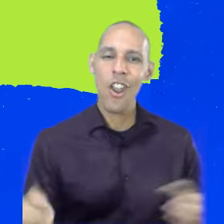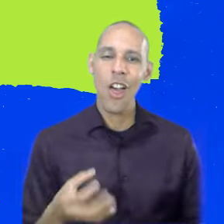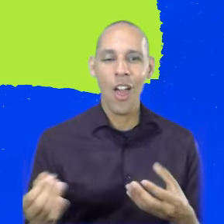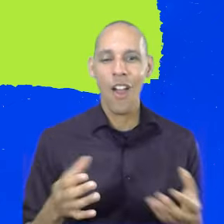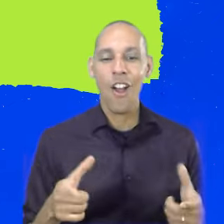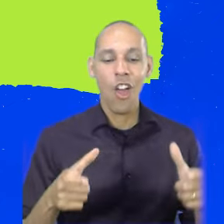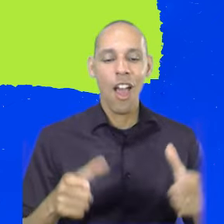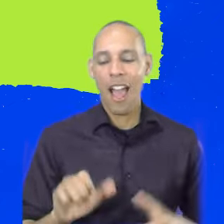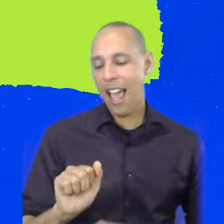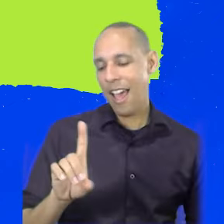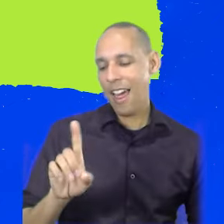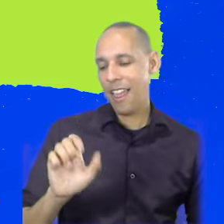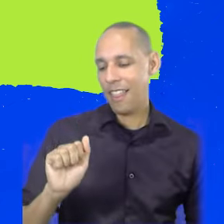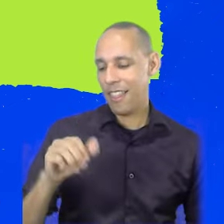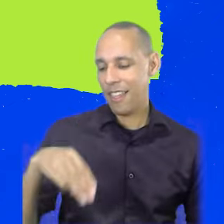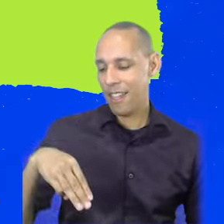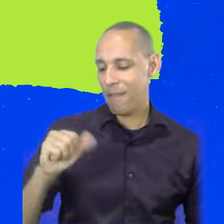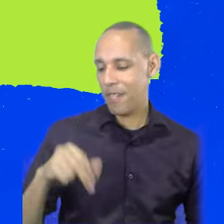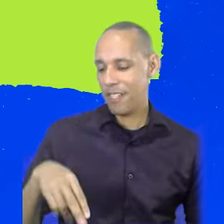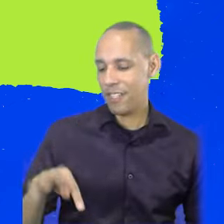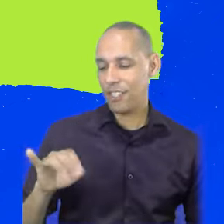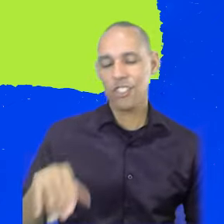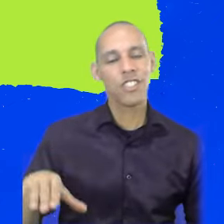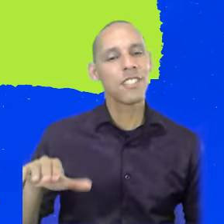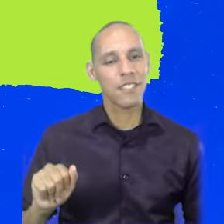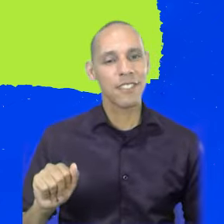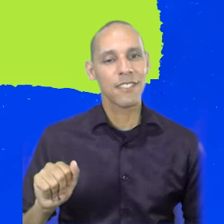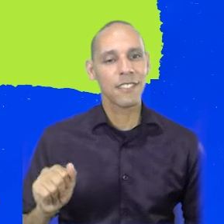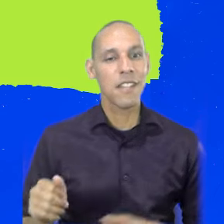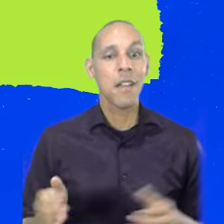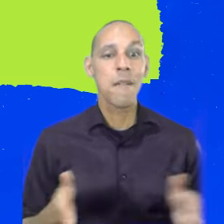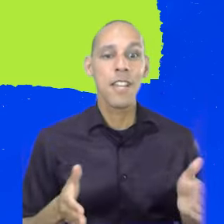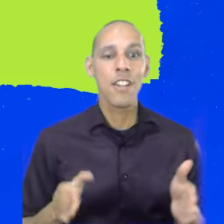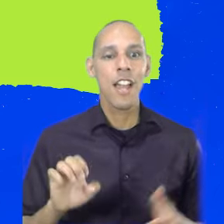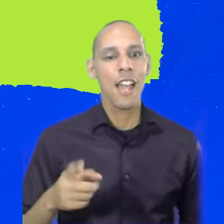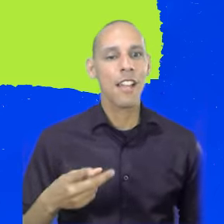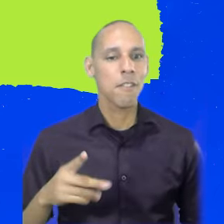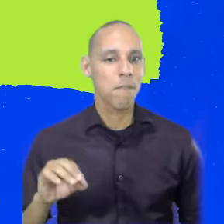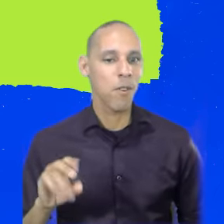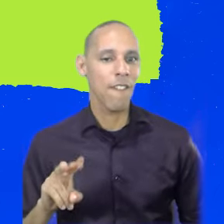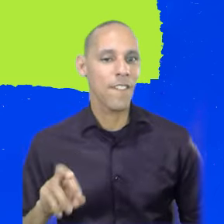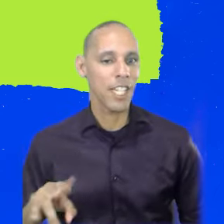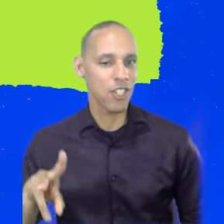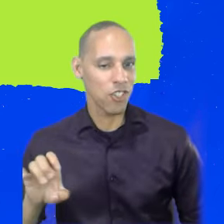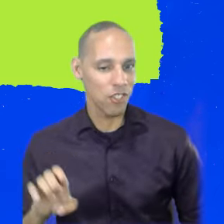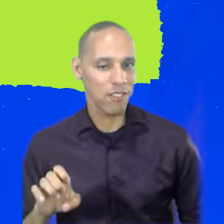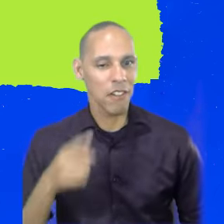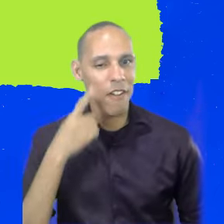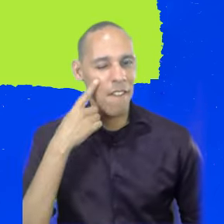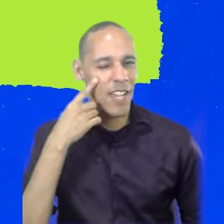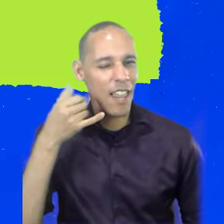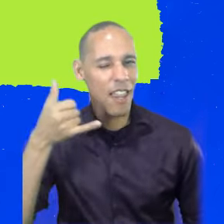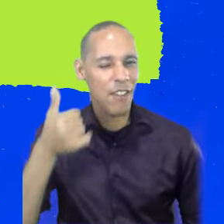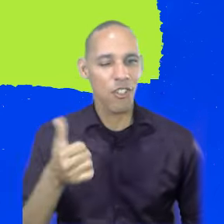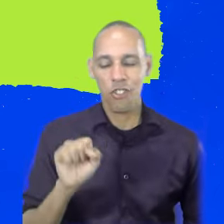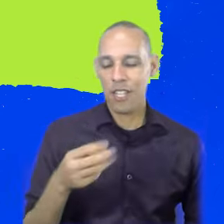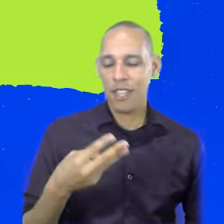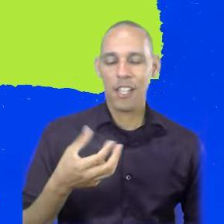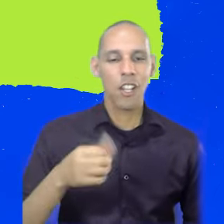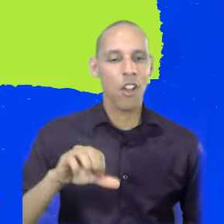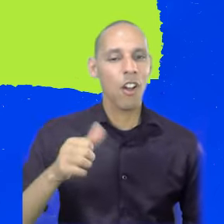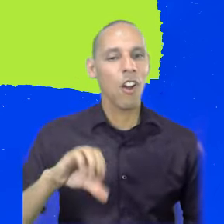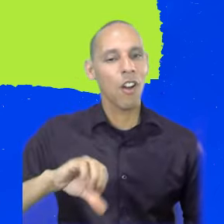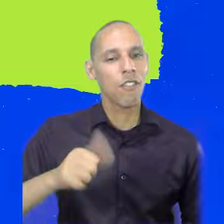O evento ocorre durante a Expo Verde e mais informações pelo telefone 18